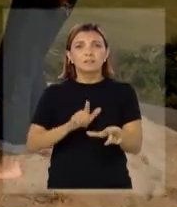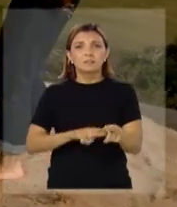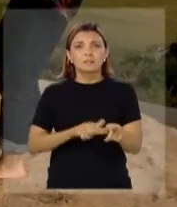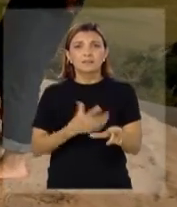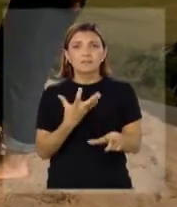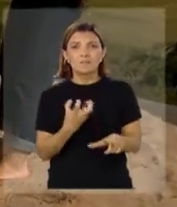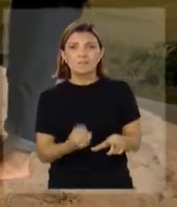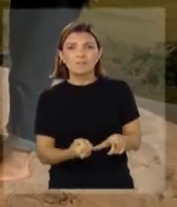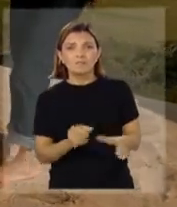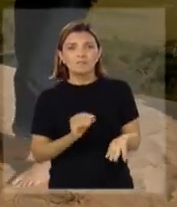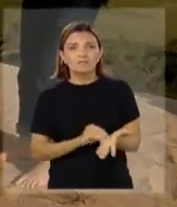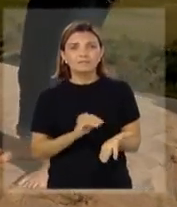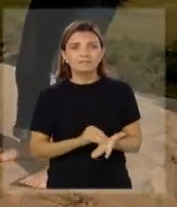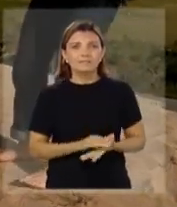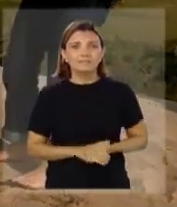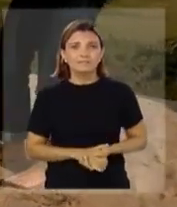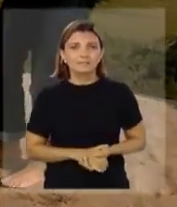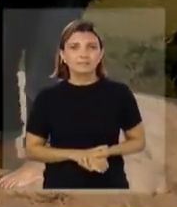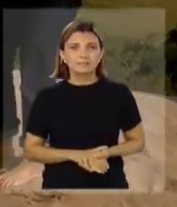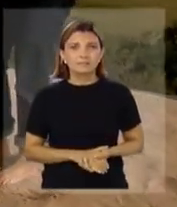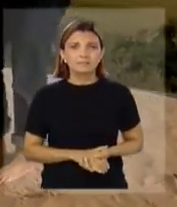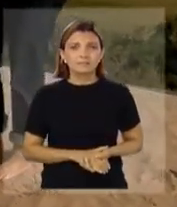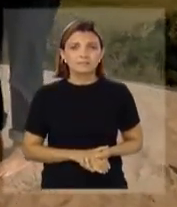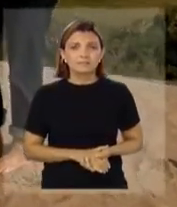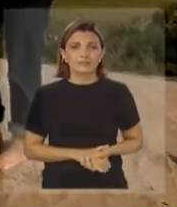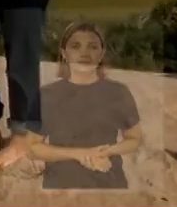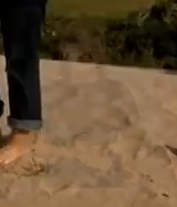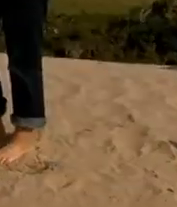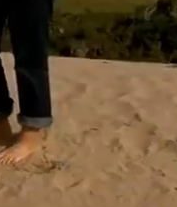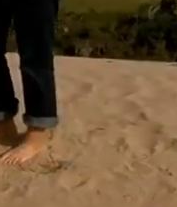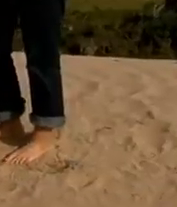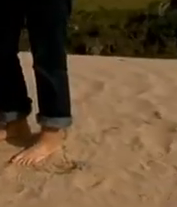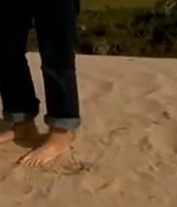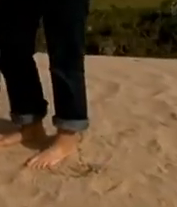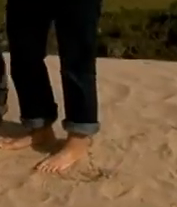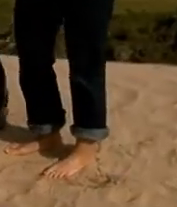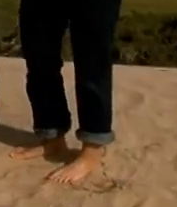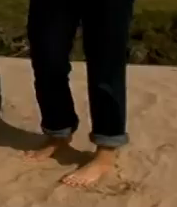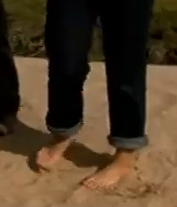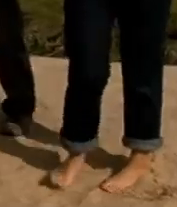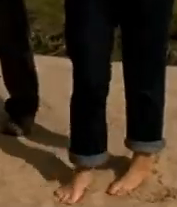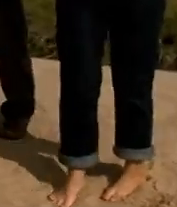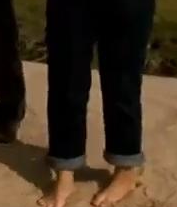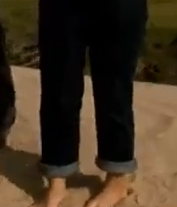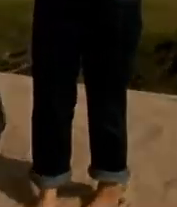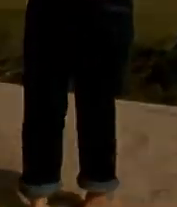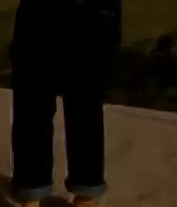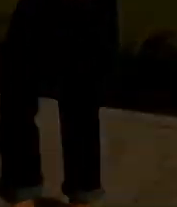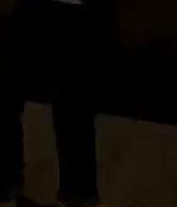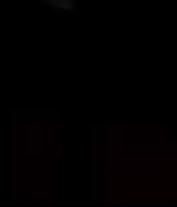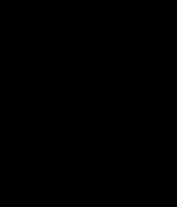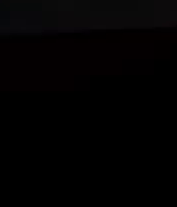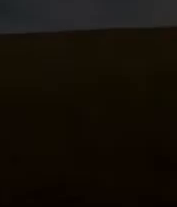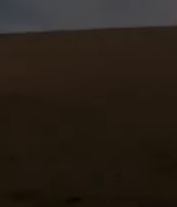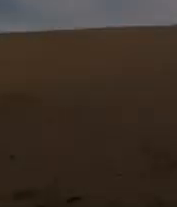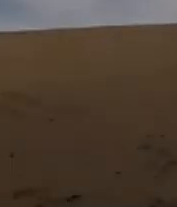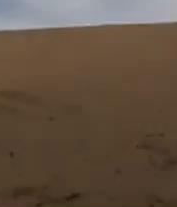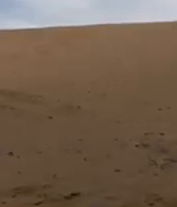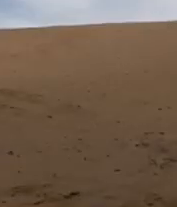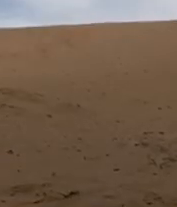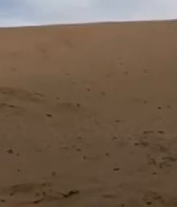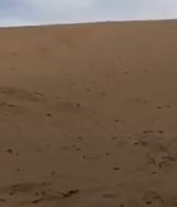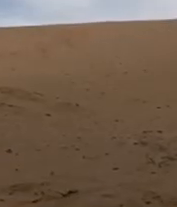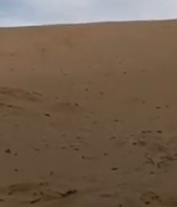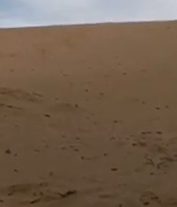pés. É por isso que vamos curtir então mais roupa? Eu queria descer aquela duna ali. Não, vamos lá. Deixa as coisas aqui. Você tá querendo descer? Não, gente, espera aí.